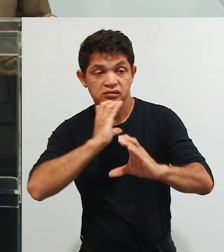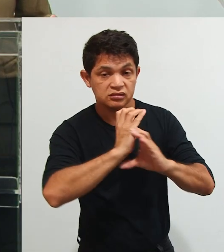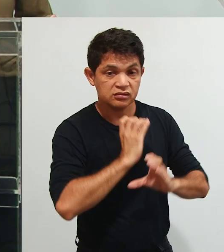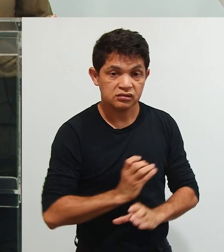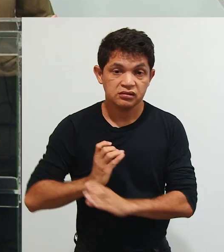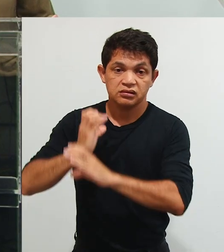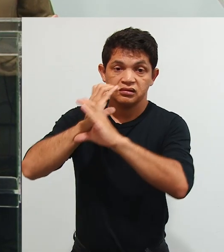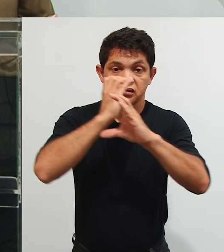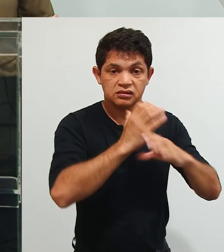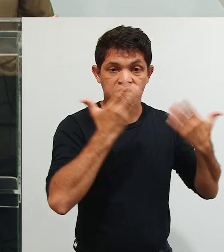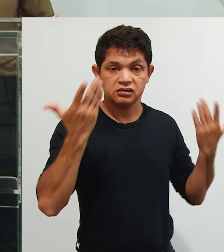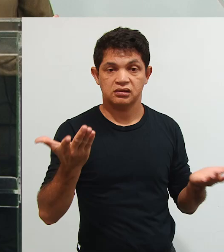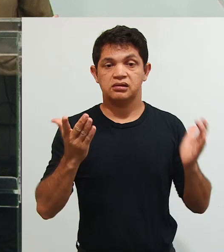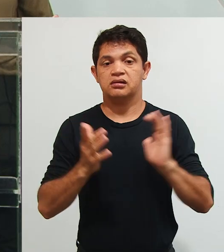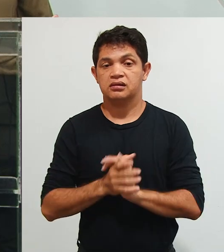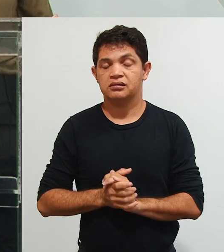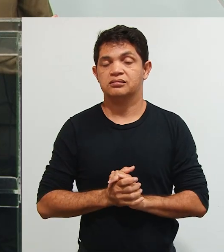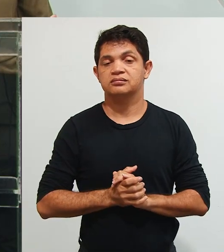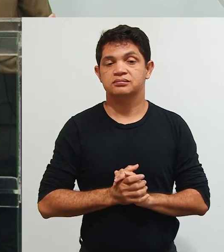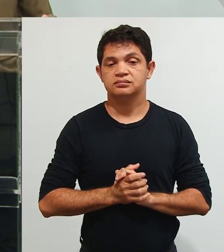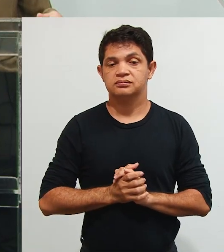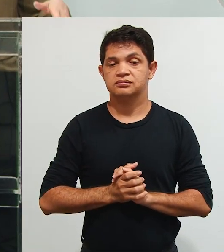Aqui comigo, vocês